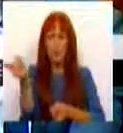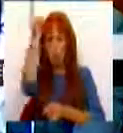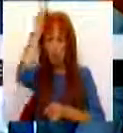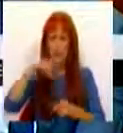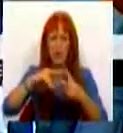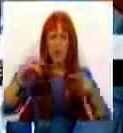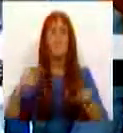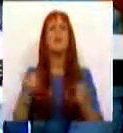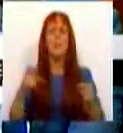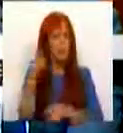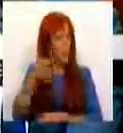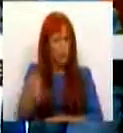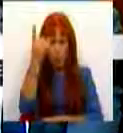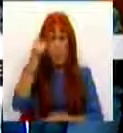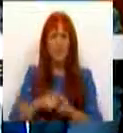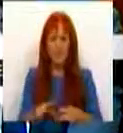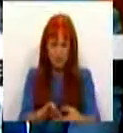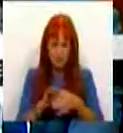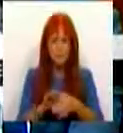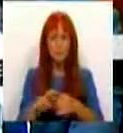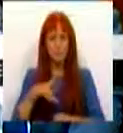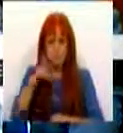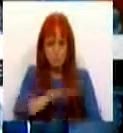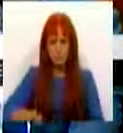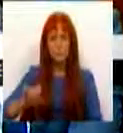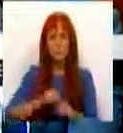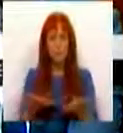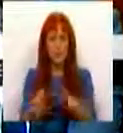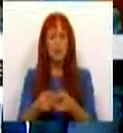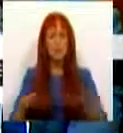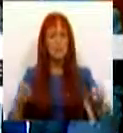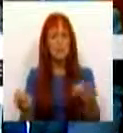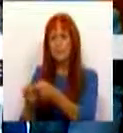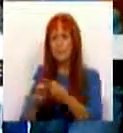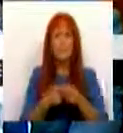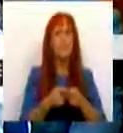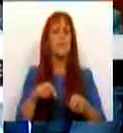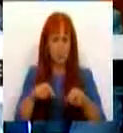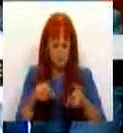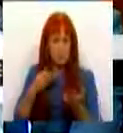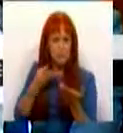as autarquias certamente não faltarão, a solidariedade nacional e da comunidade local não